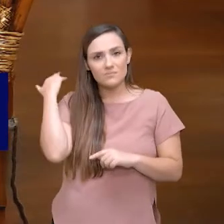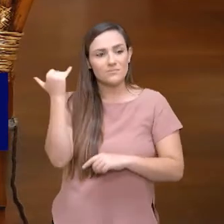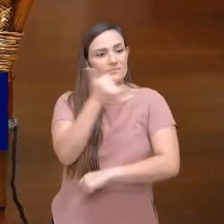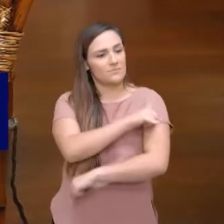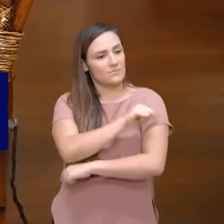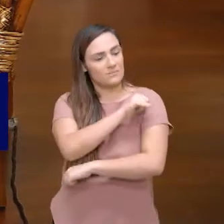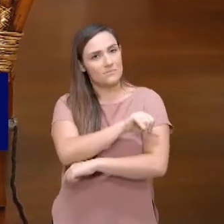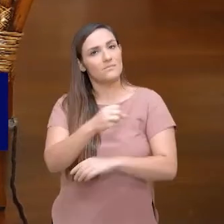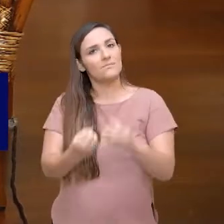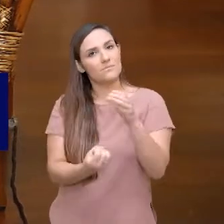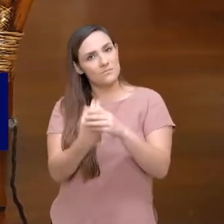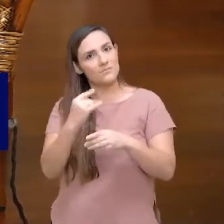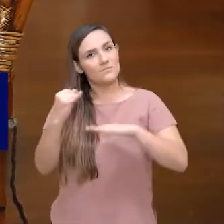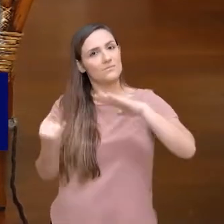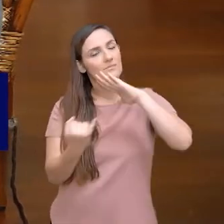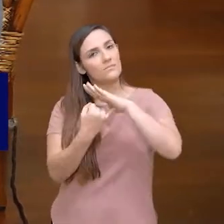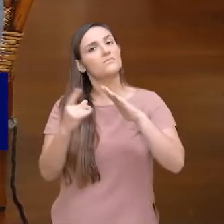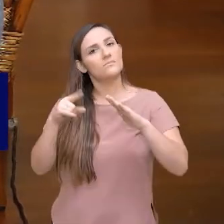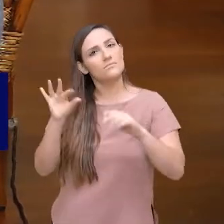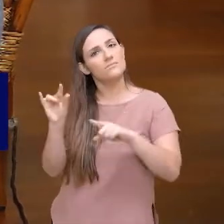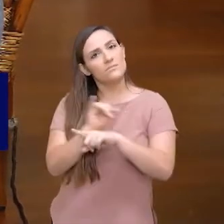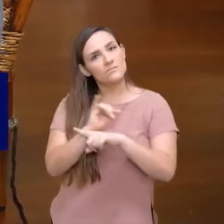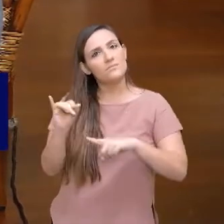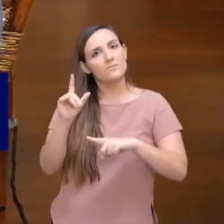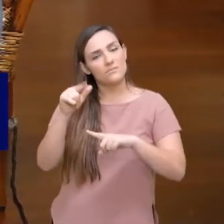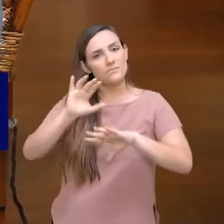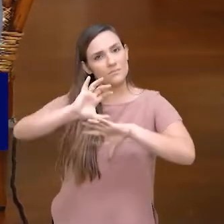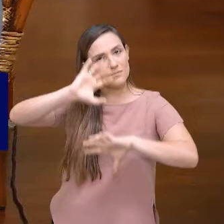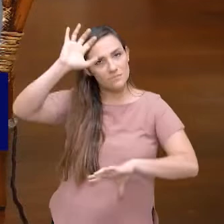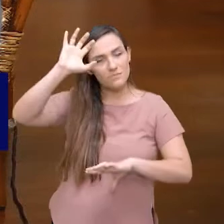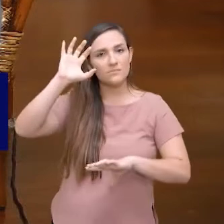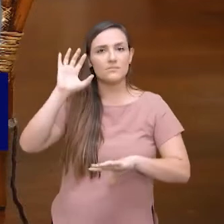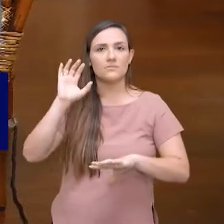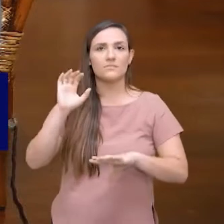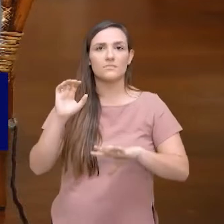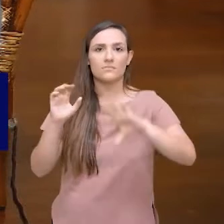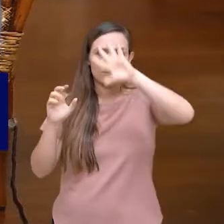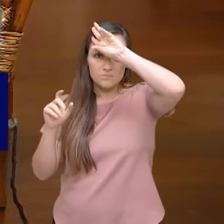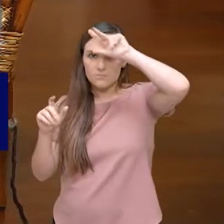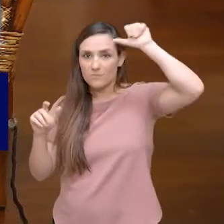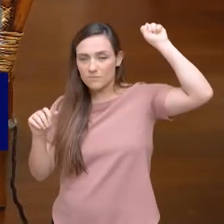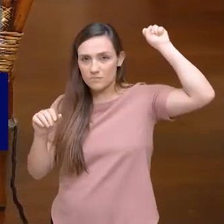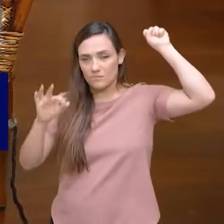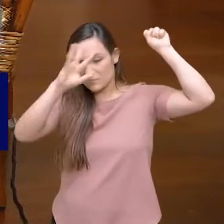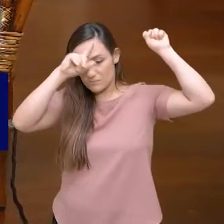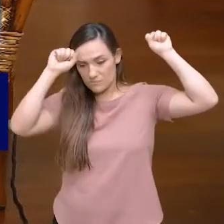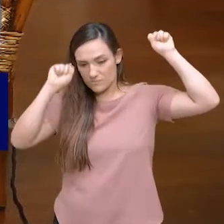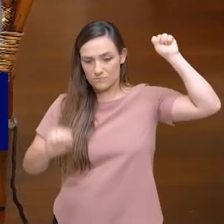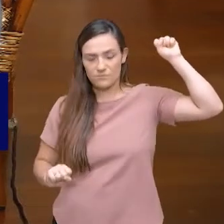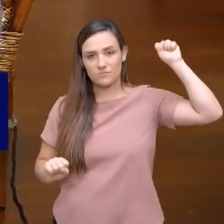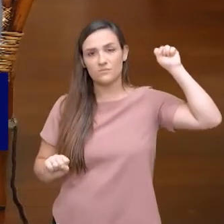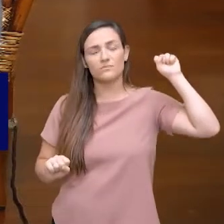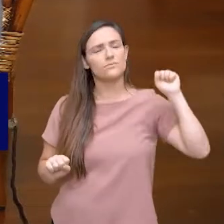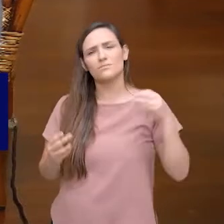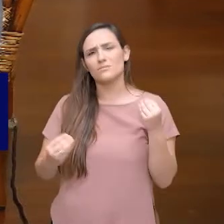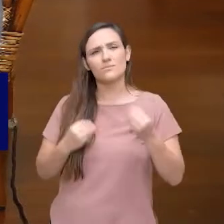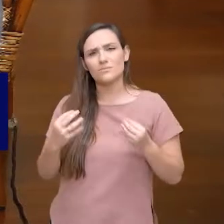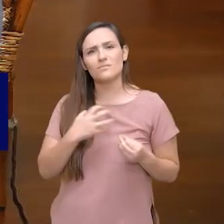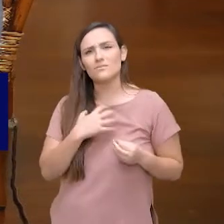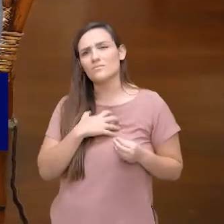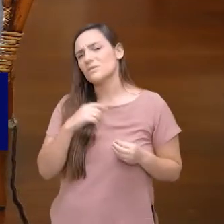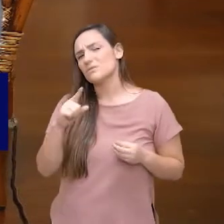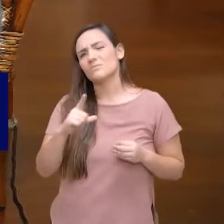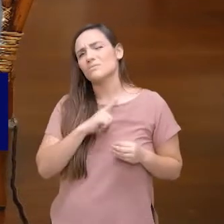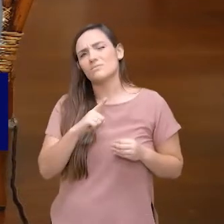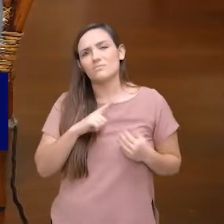senhor lá no Rio de Janeiro criou uma instituição de estudantes que tinha como foco a divisão, a separação do antigo Mato Grosso. Qual foi o seu sentimento? O senhor